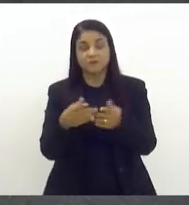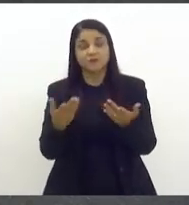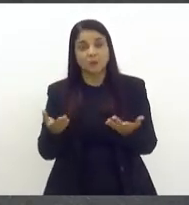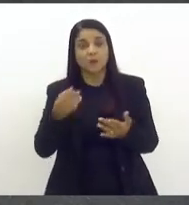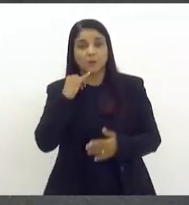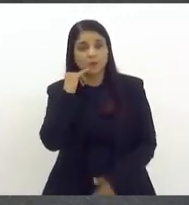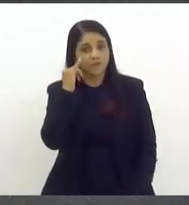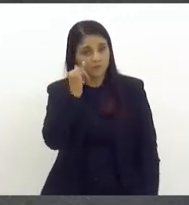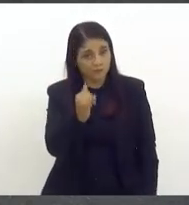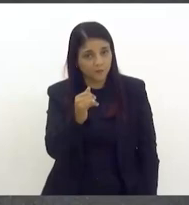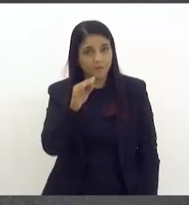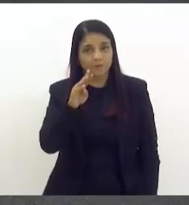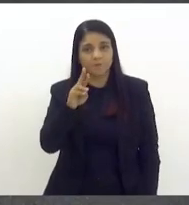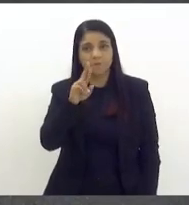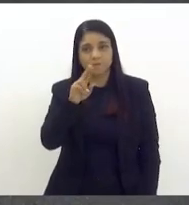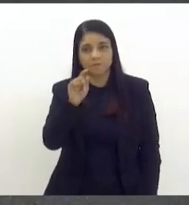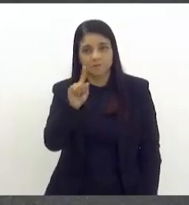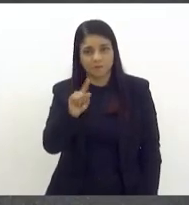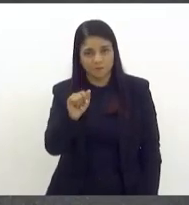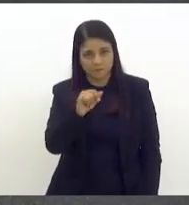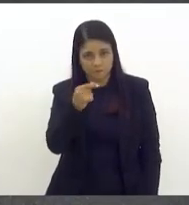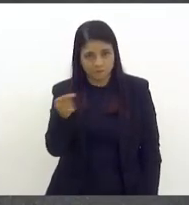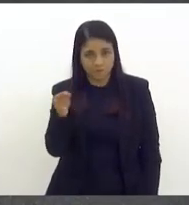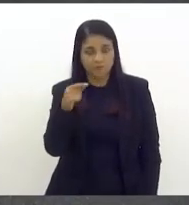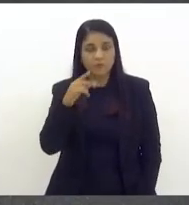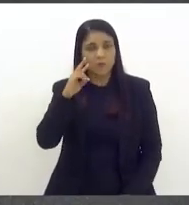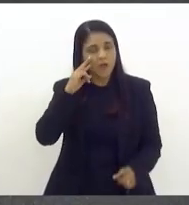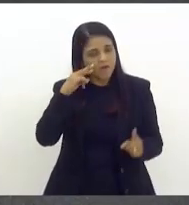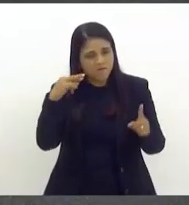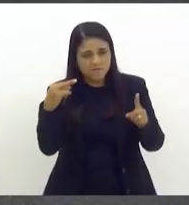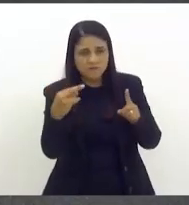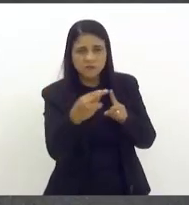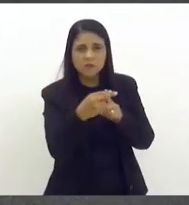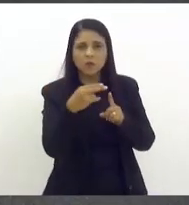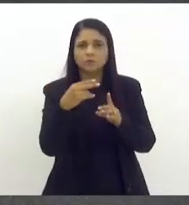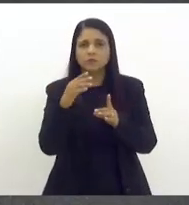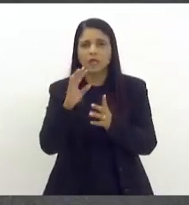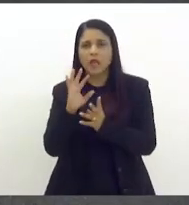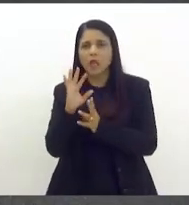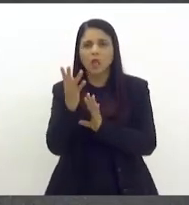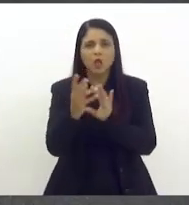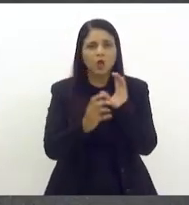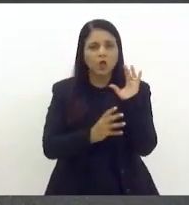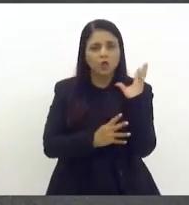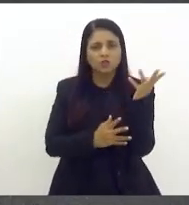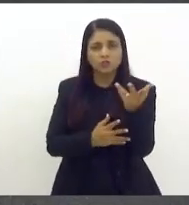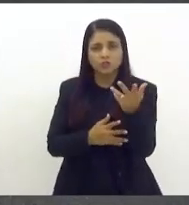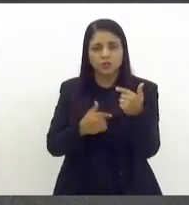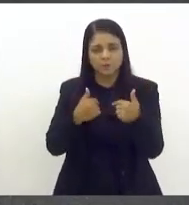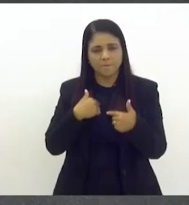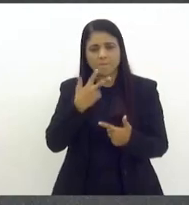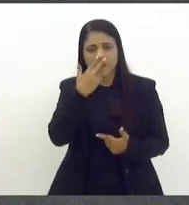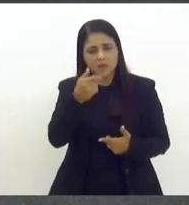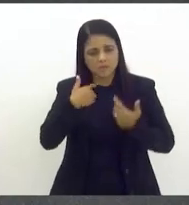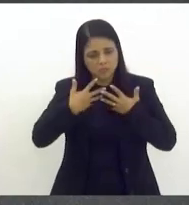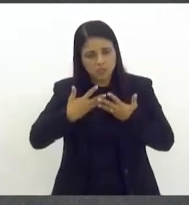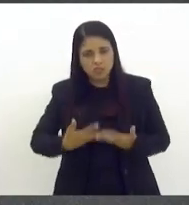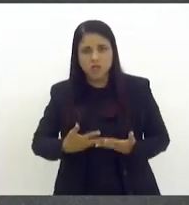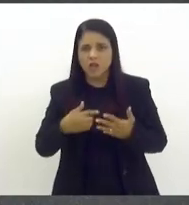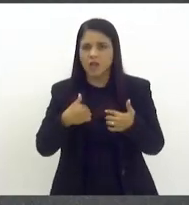muitas vezes se tem uma visão da ecologia como nós sendo os Eco chatos de plantão